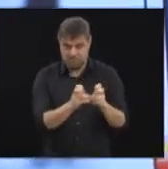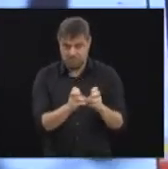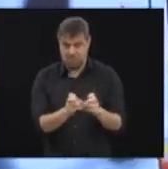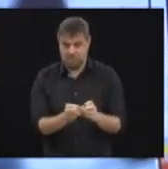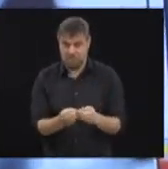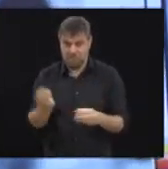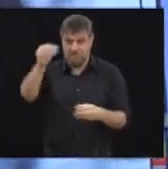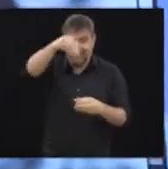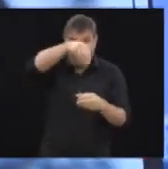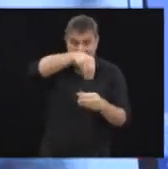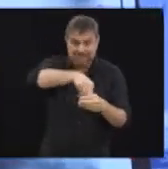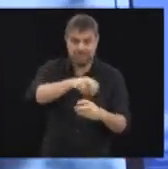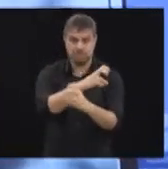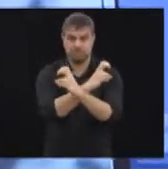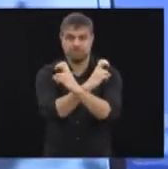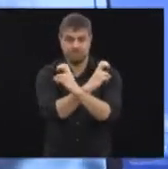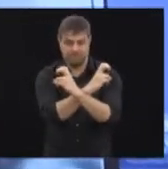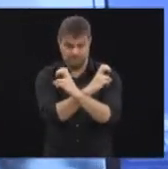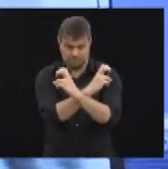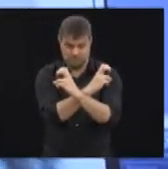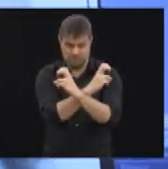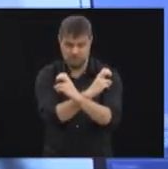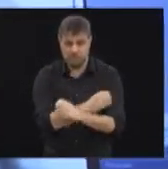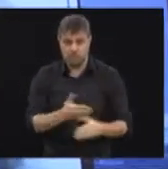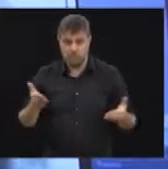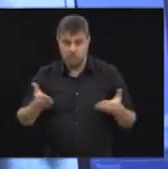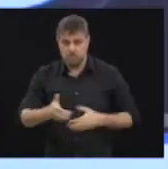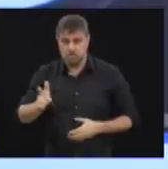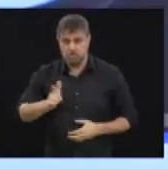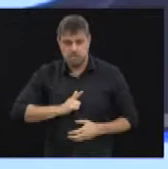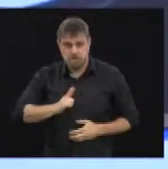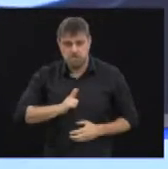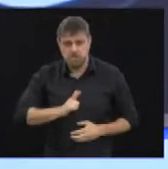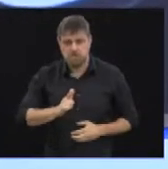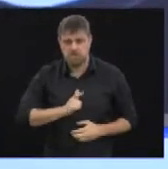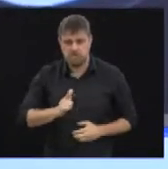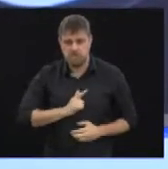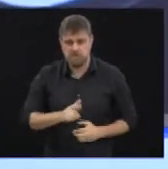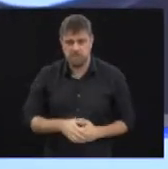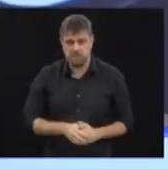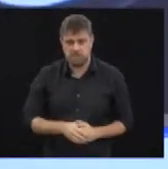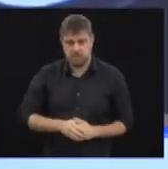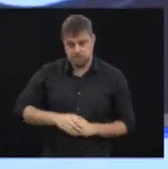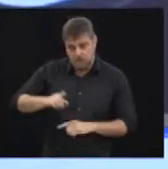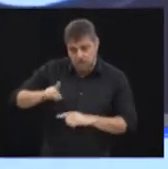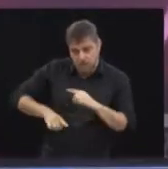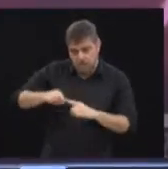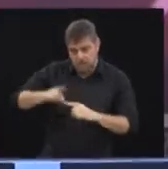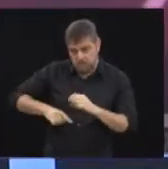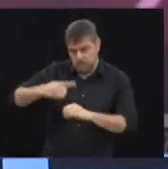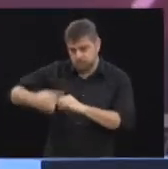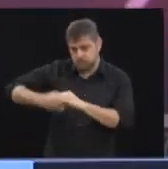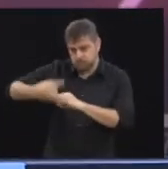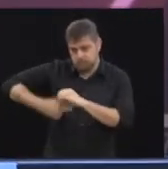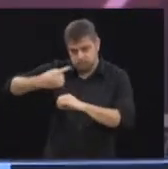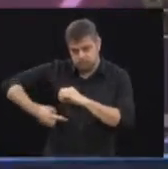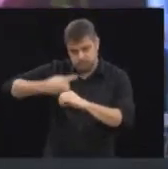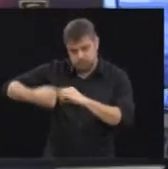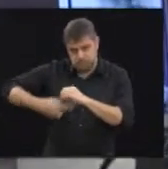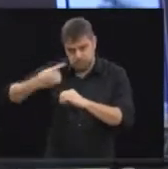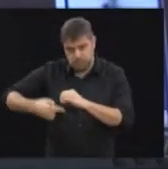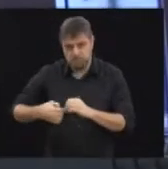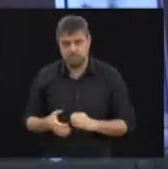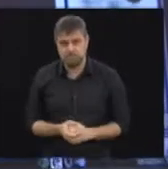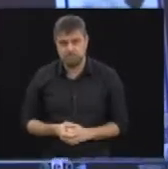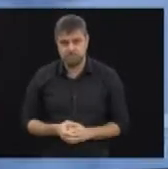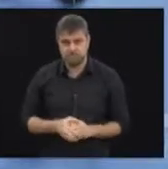preferencialmente são no osso. E hoje nós temos esse radisótopo, que